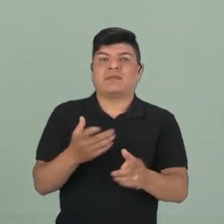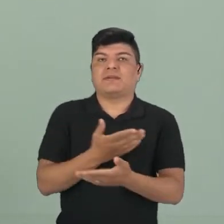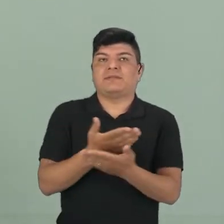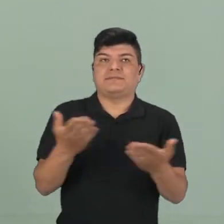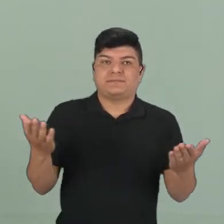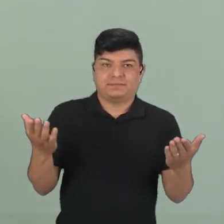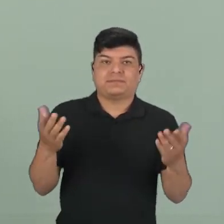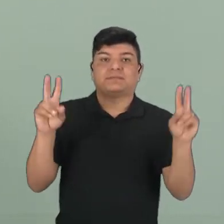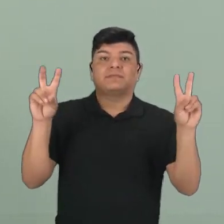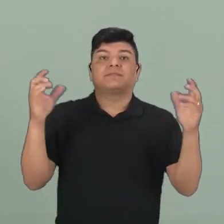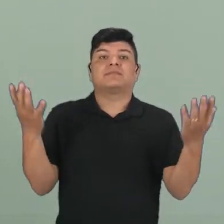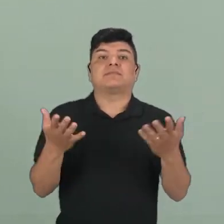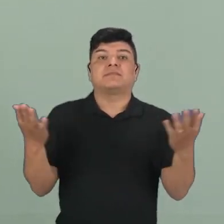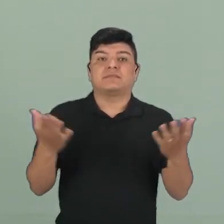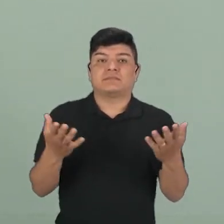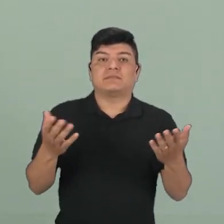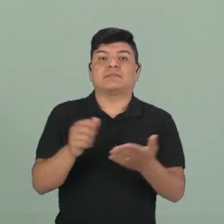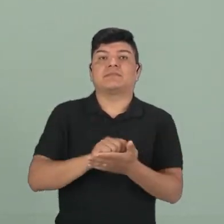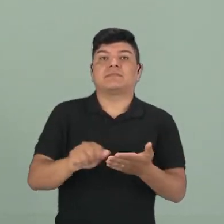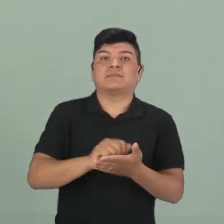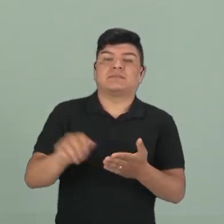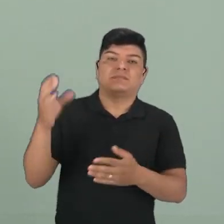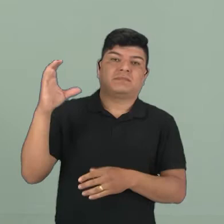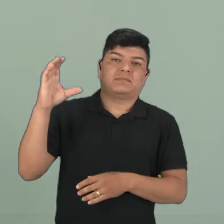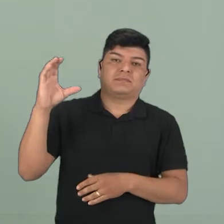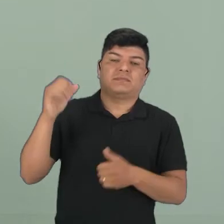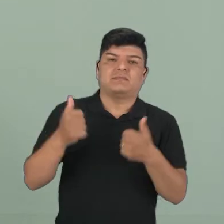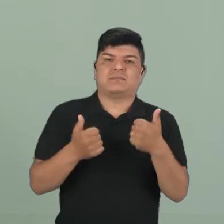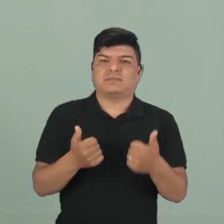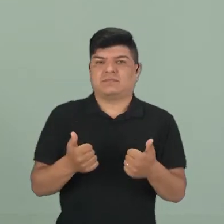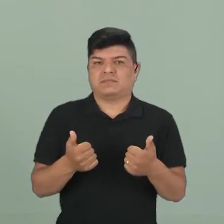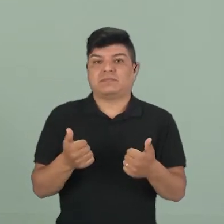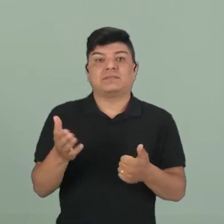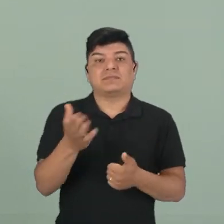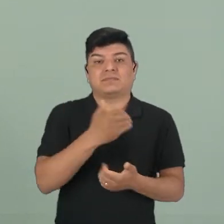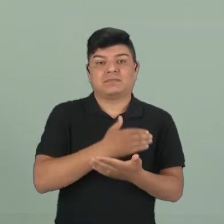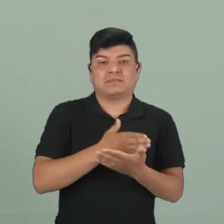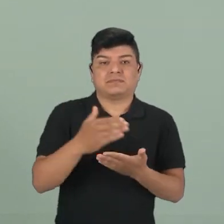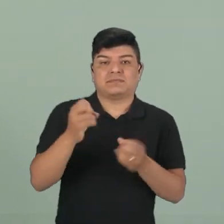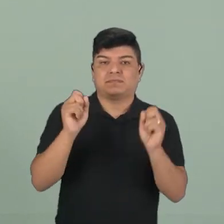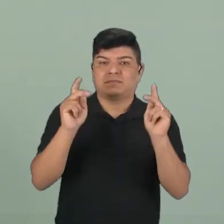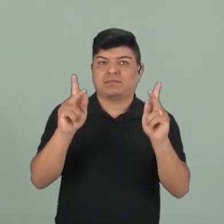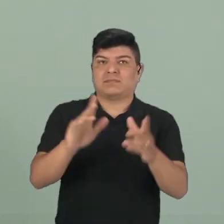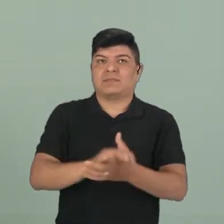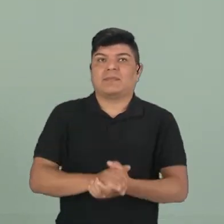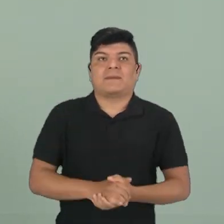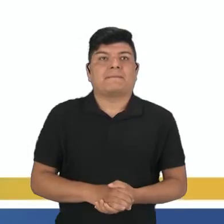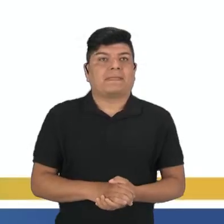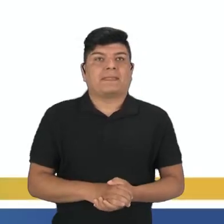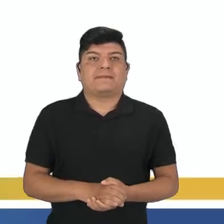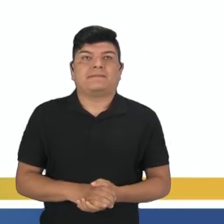vocês. O nosso tema hoje é notação científica, então vamos iniciar.